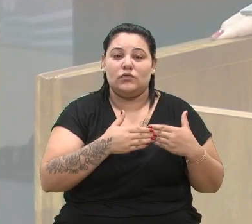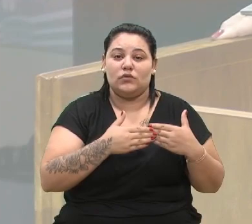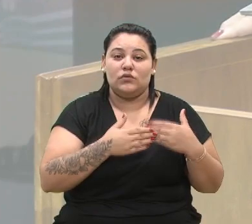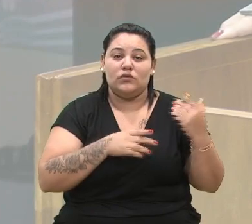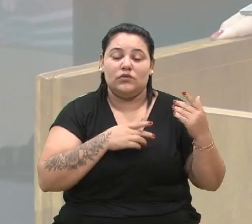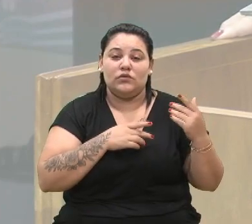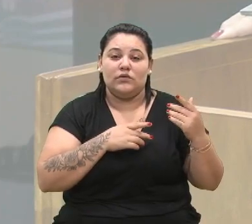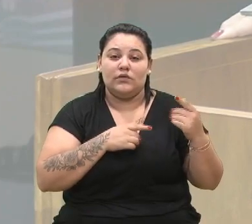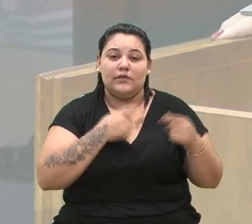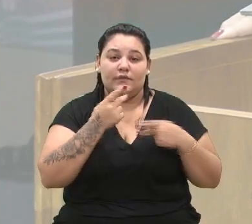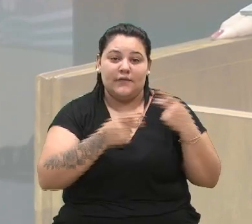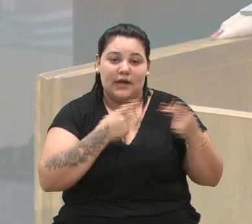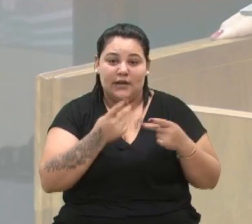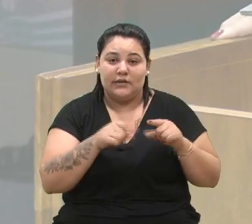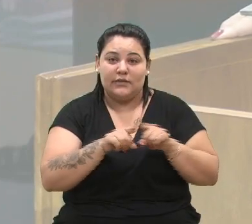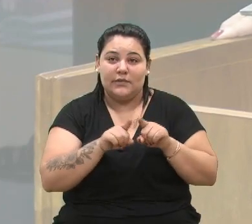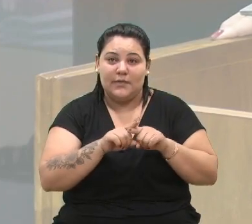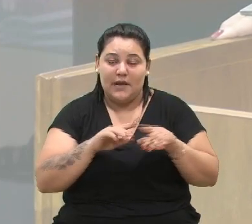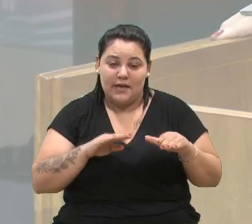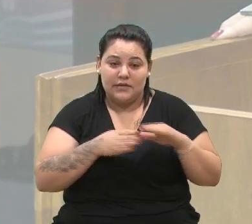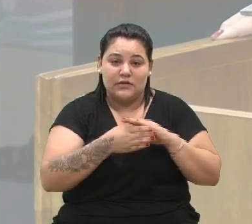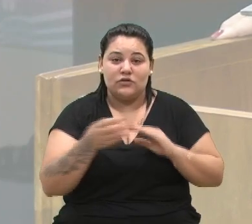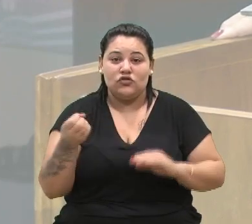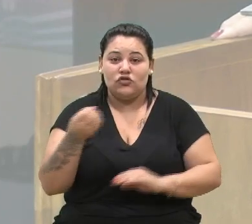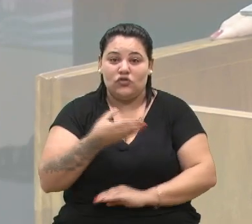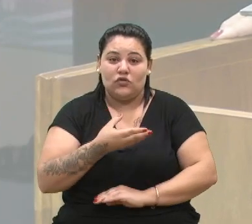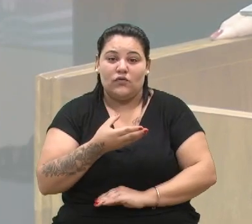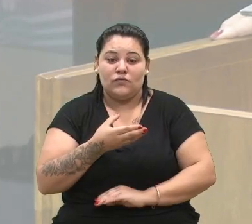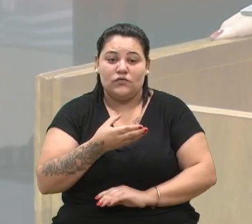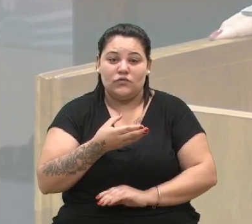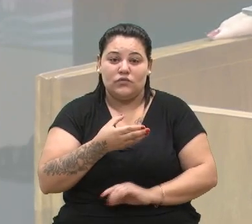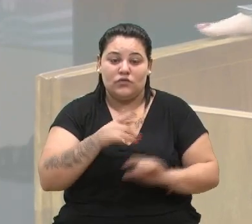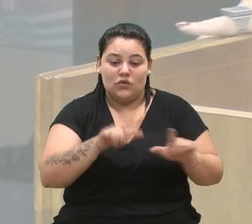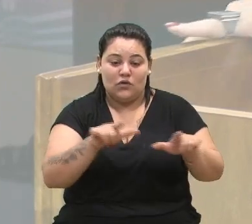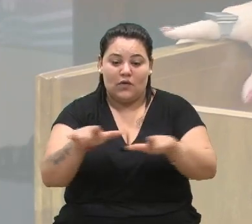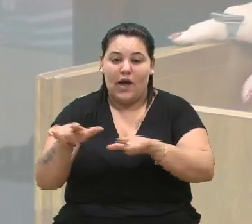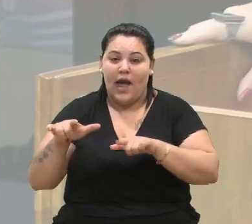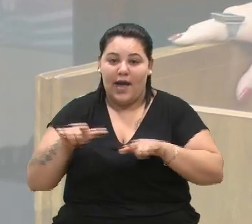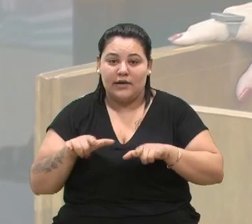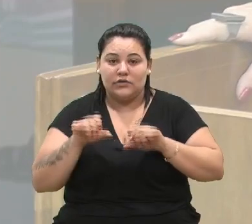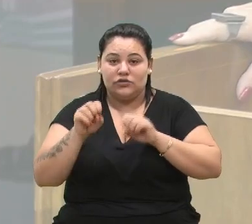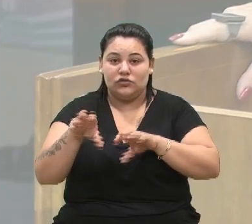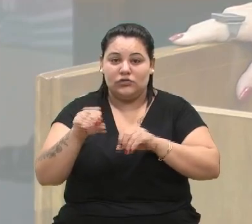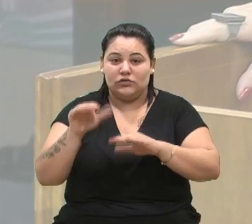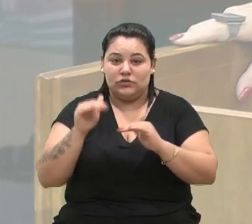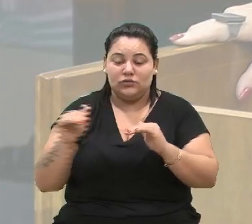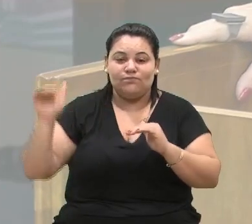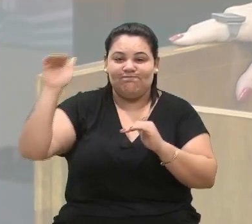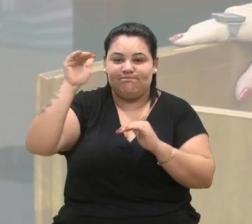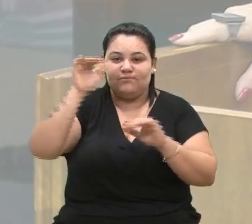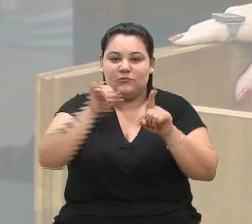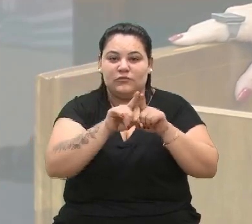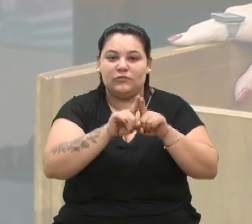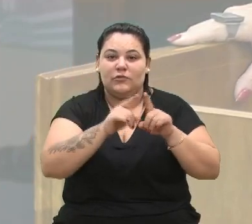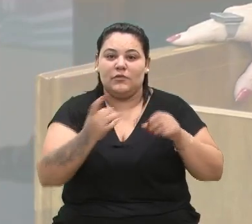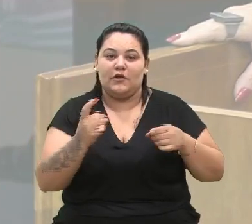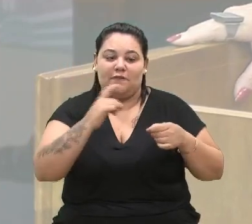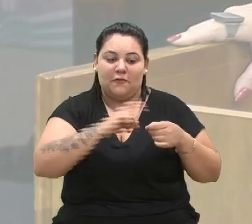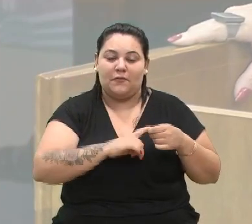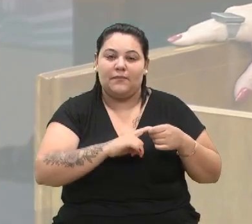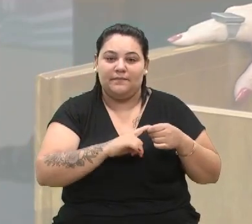para a instalação de novos campos de ensino superior e para a retomada daqueles que estão